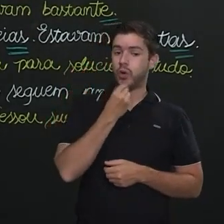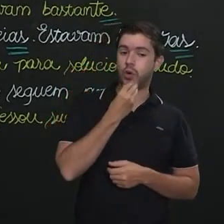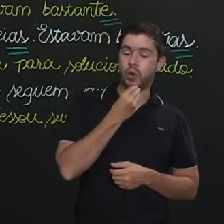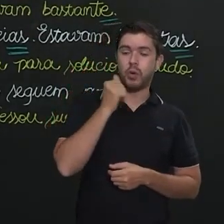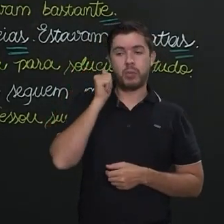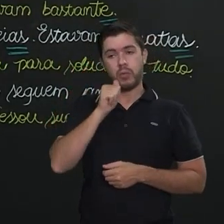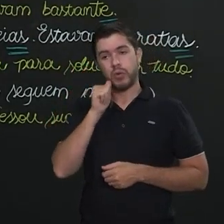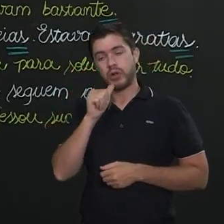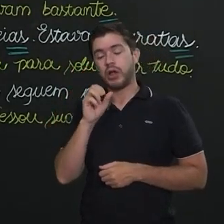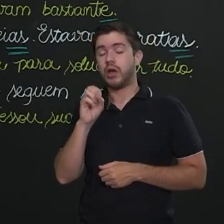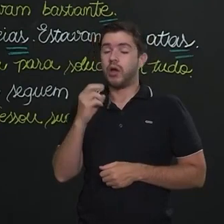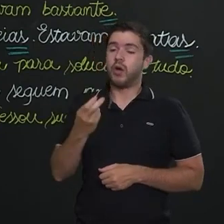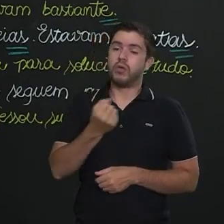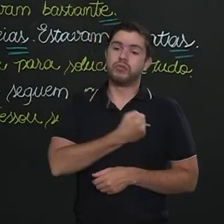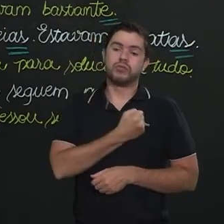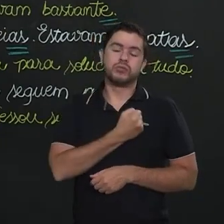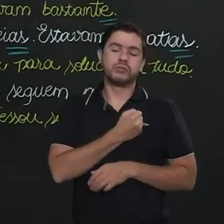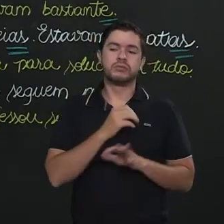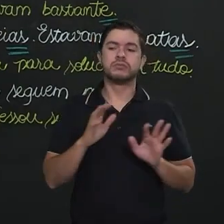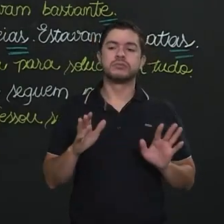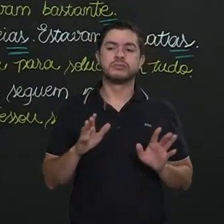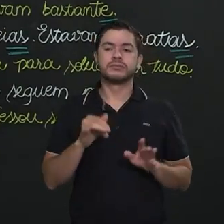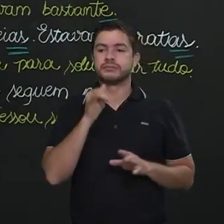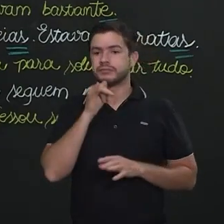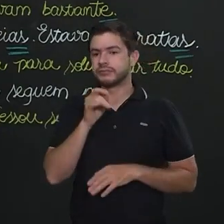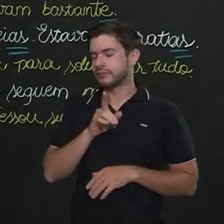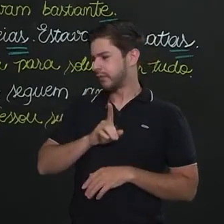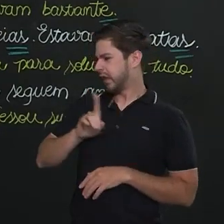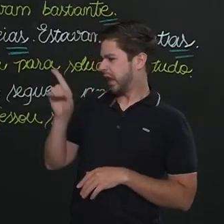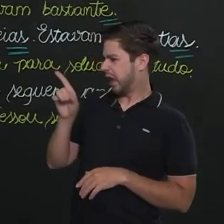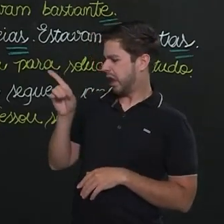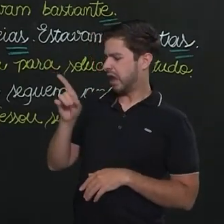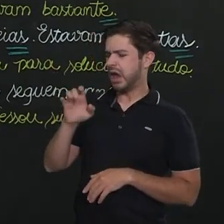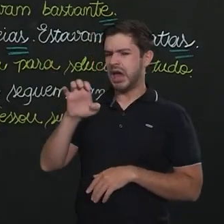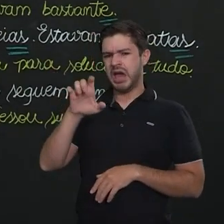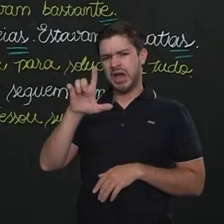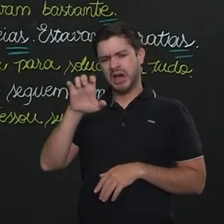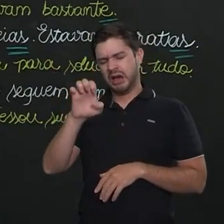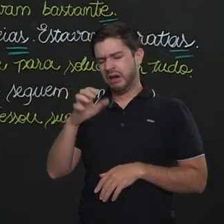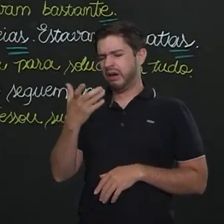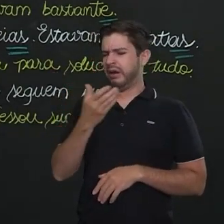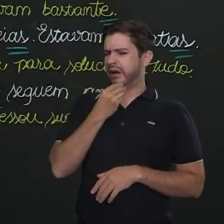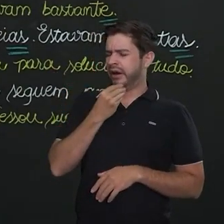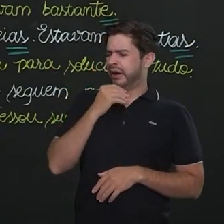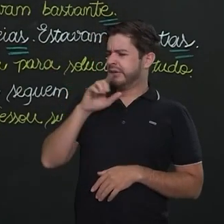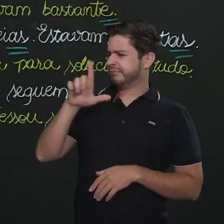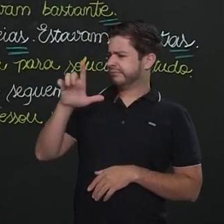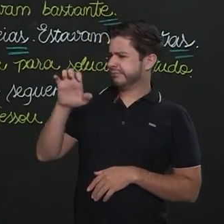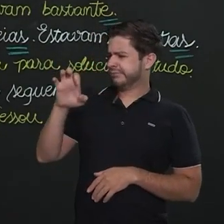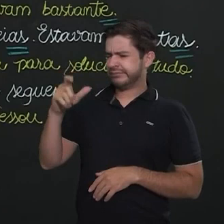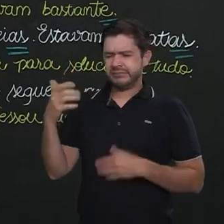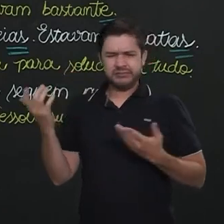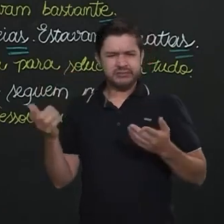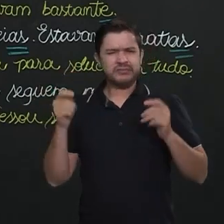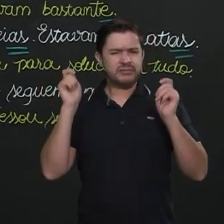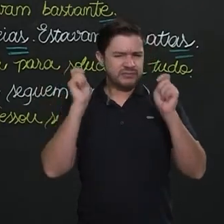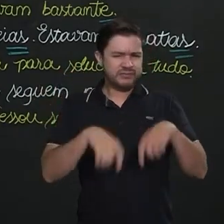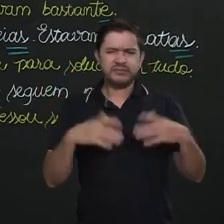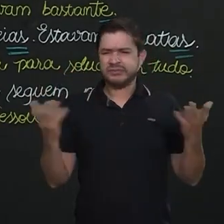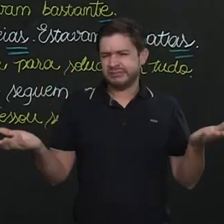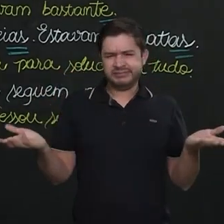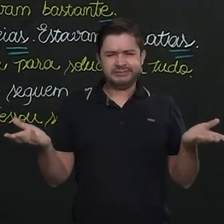própria confessou suas falhas, ele próprio, ela mesma, ele mesmo. Então há uma concordância